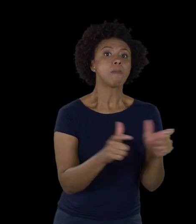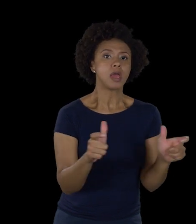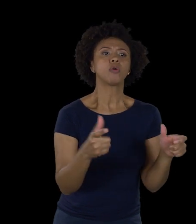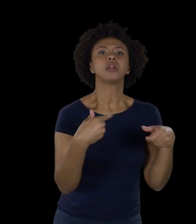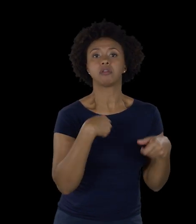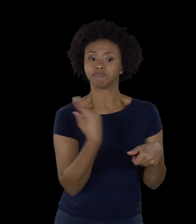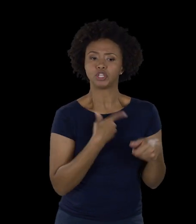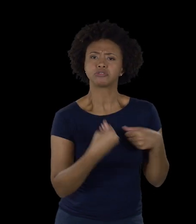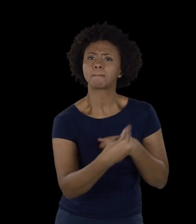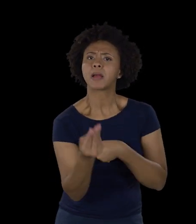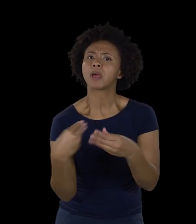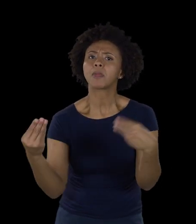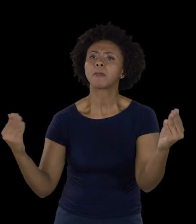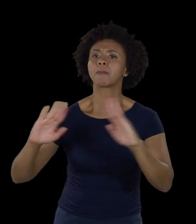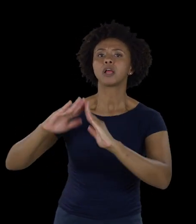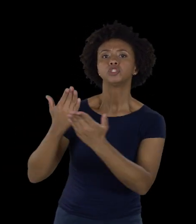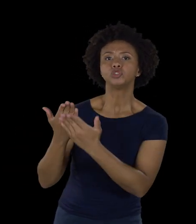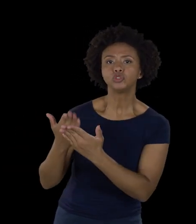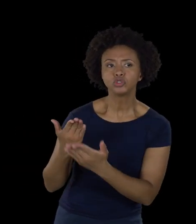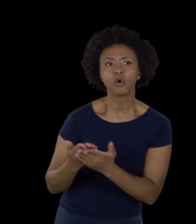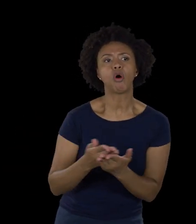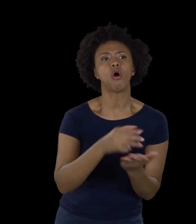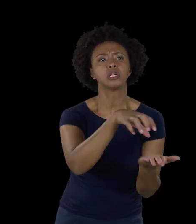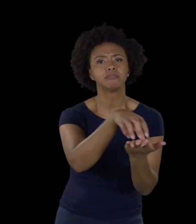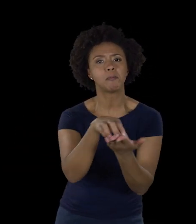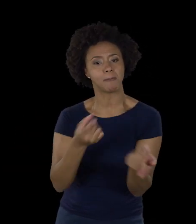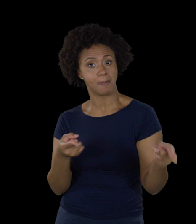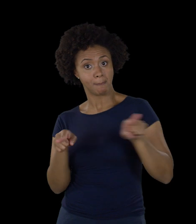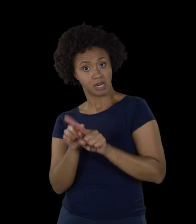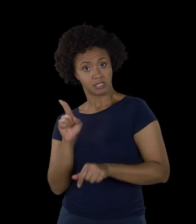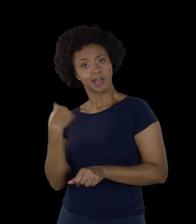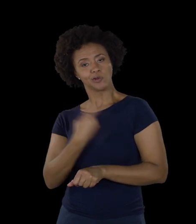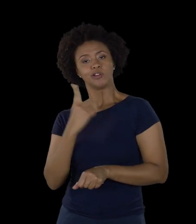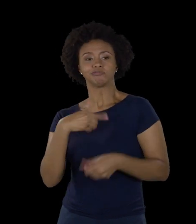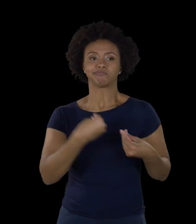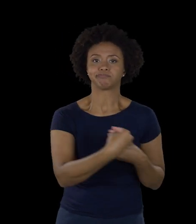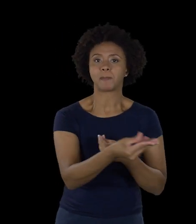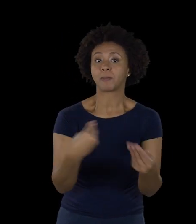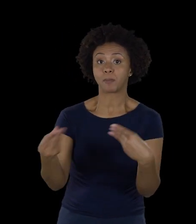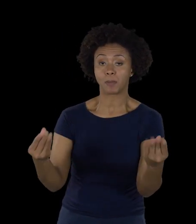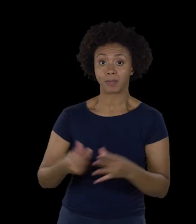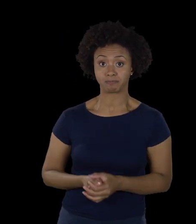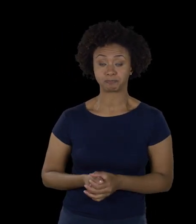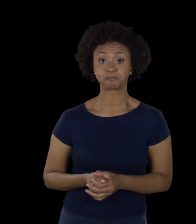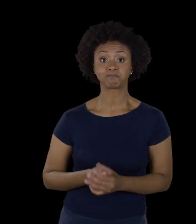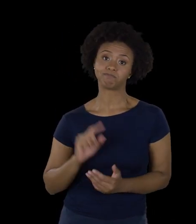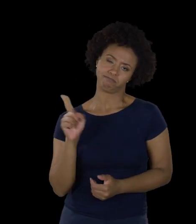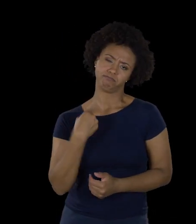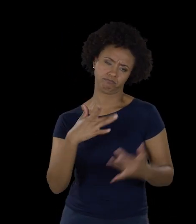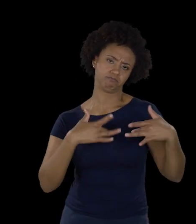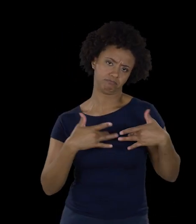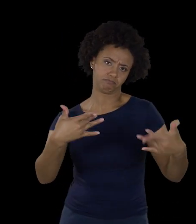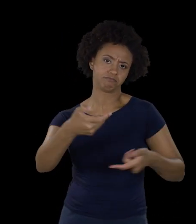para escolas e entidades culturais parceiras, sendo que, no momento em que a gente fez essa